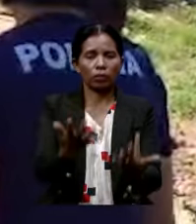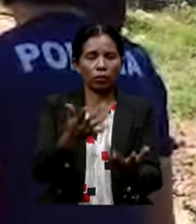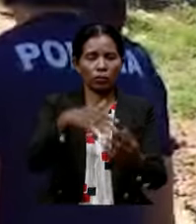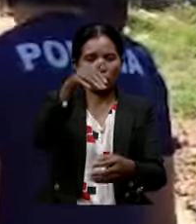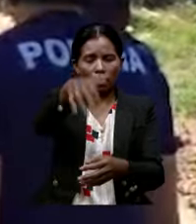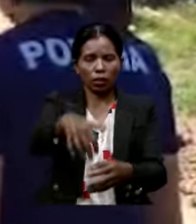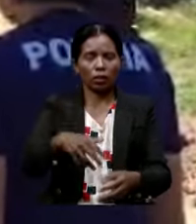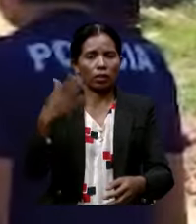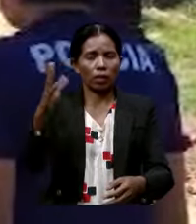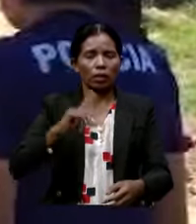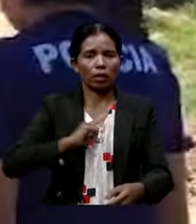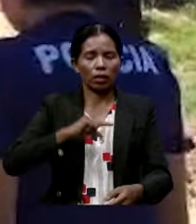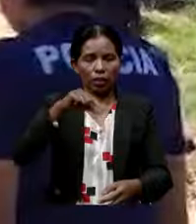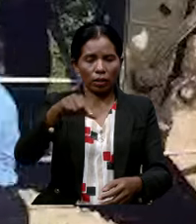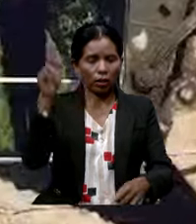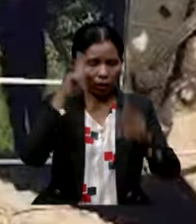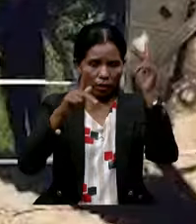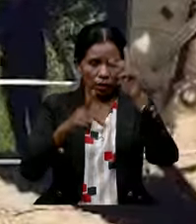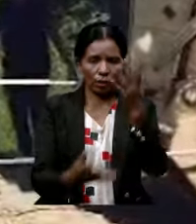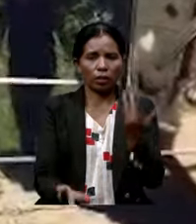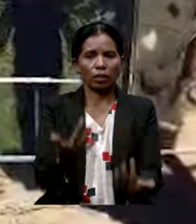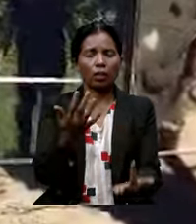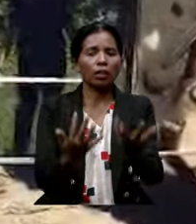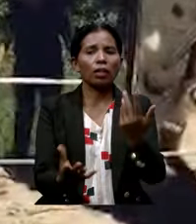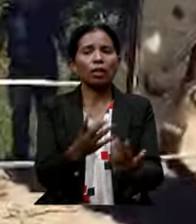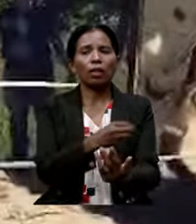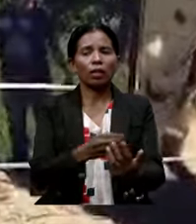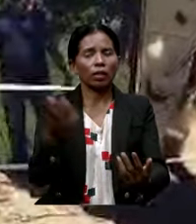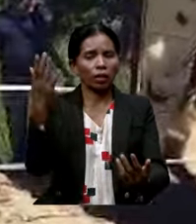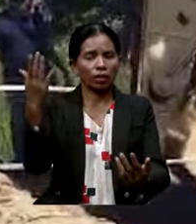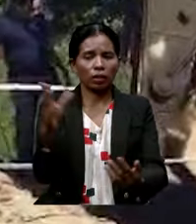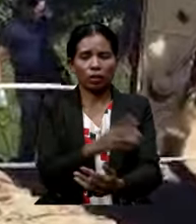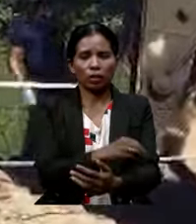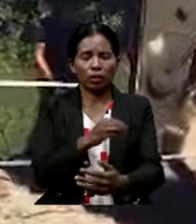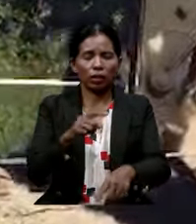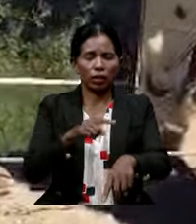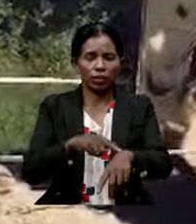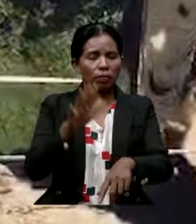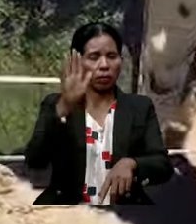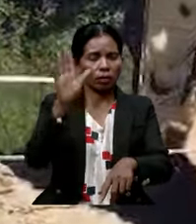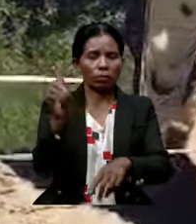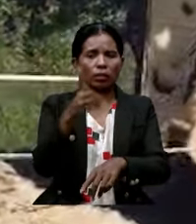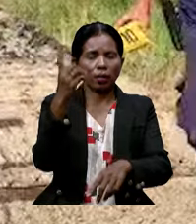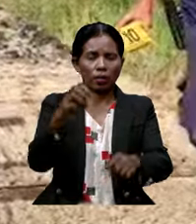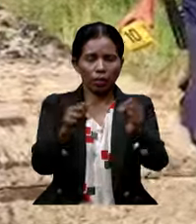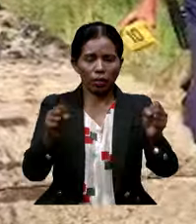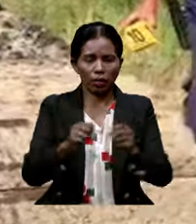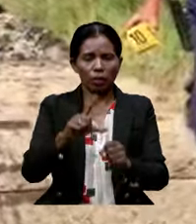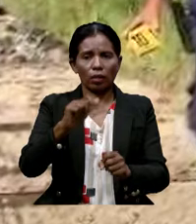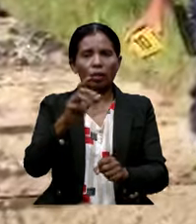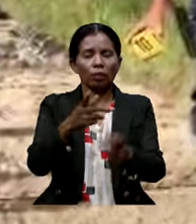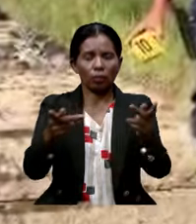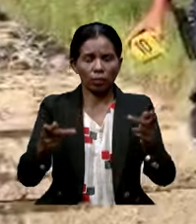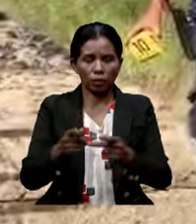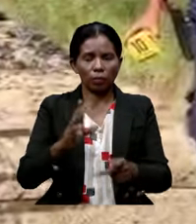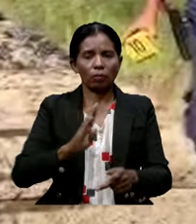escavatoria Iha Kelikai. Caso suno ahihan escavator ne acontece mais ou menos tukulima madrugada e a suku lakuliu posto administrativo